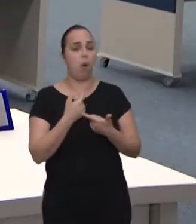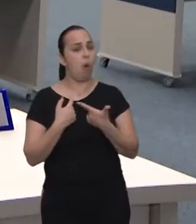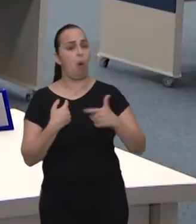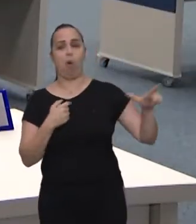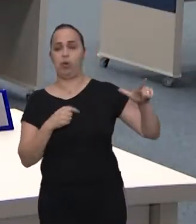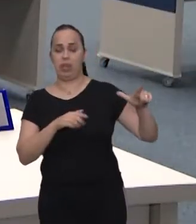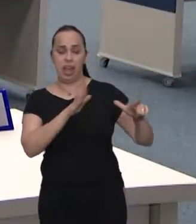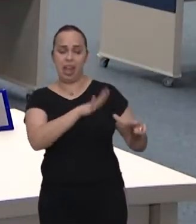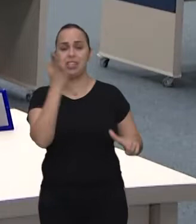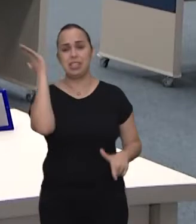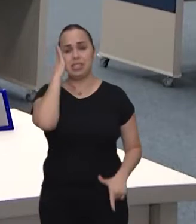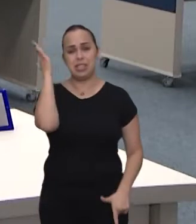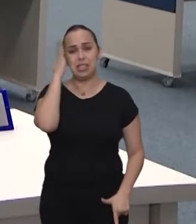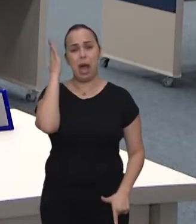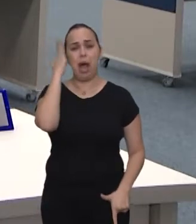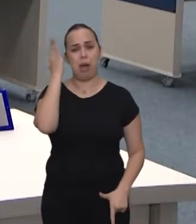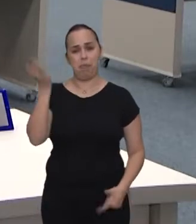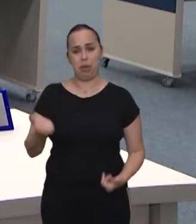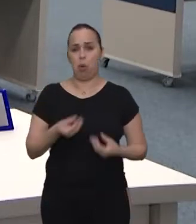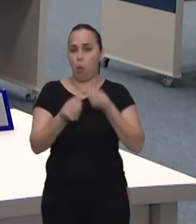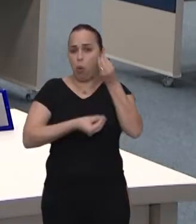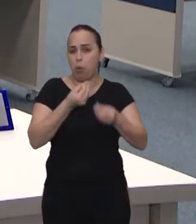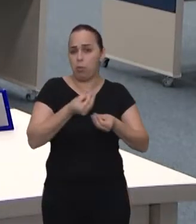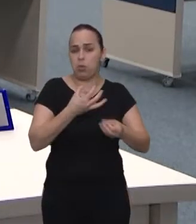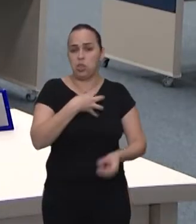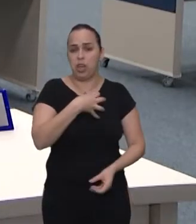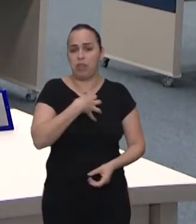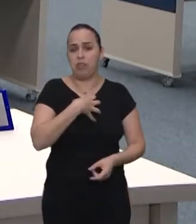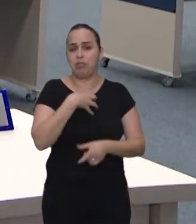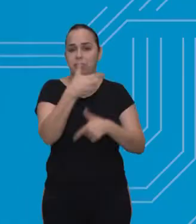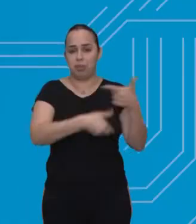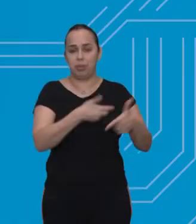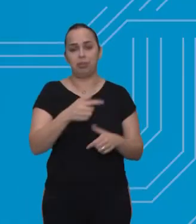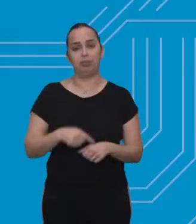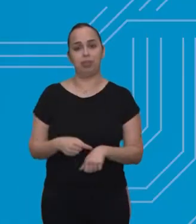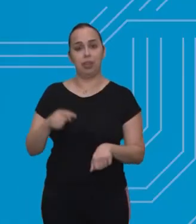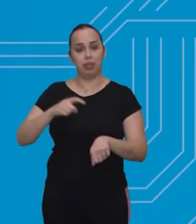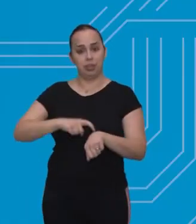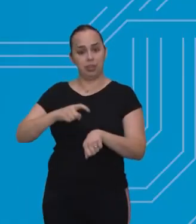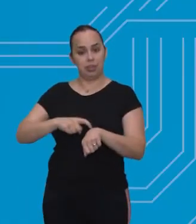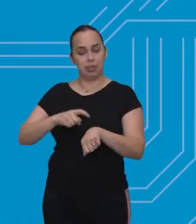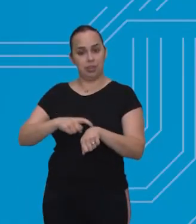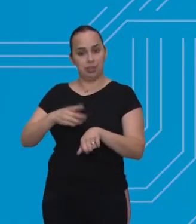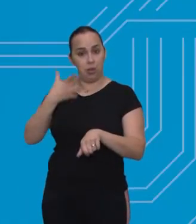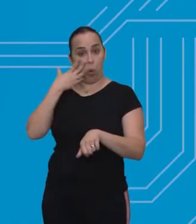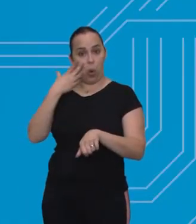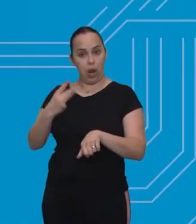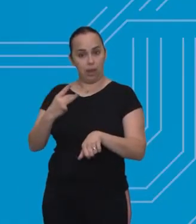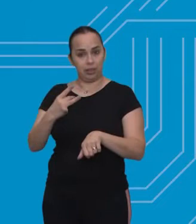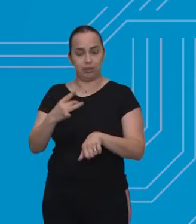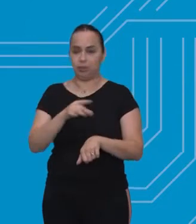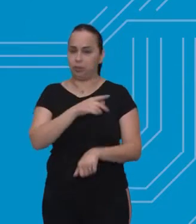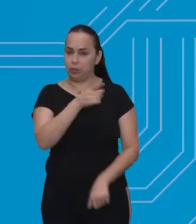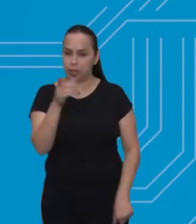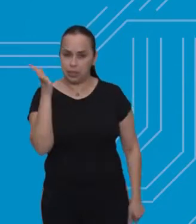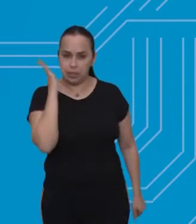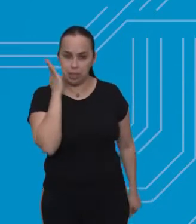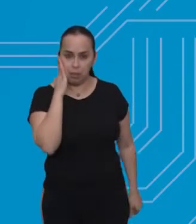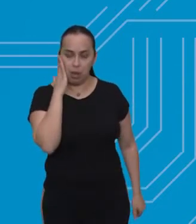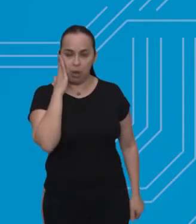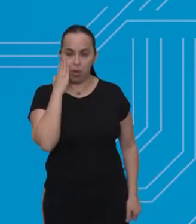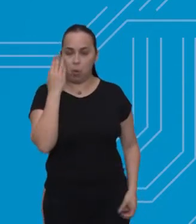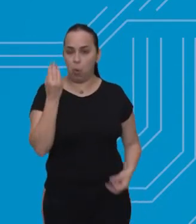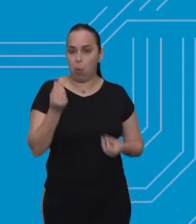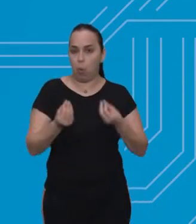iniciativa privada operando trabalhando que eles sabem entrega o melhor do que o seu público eu queria separar um tempinho agora para fazer um alerta